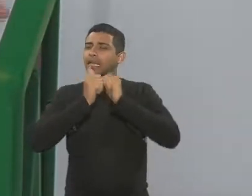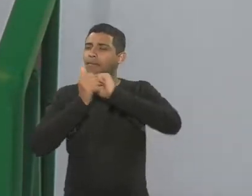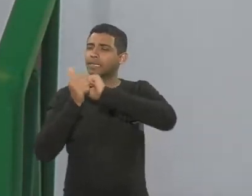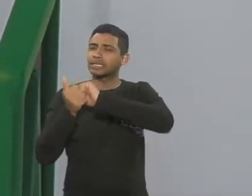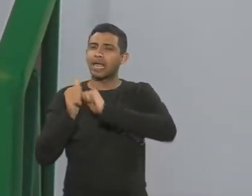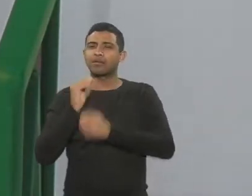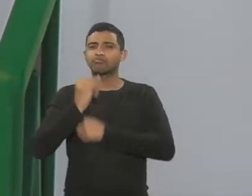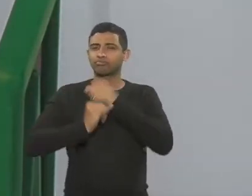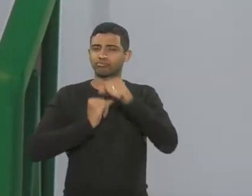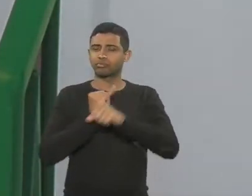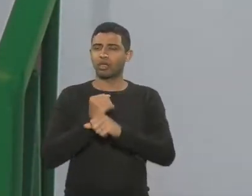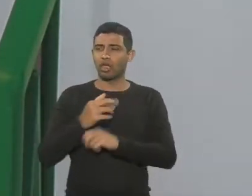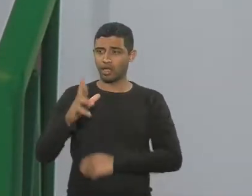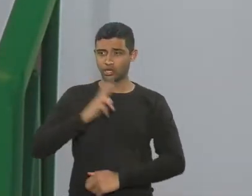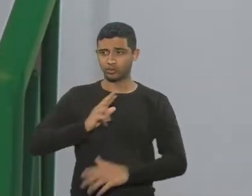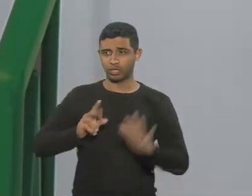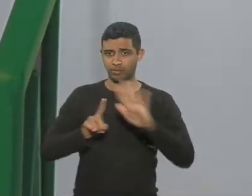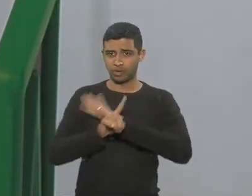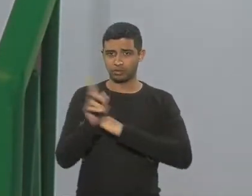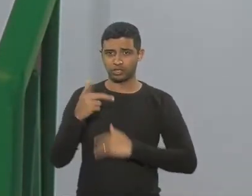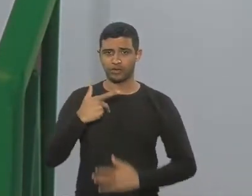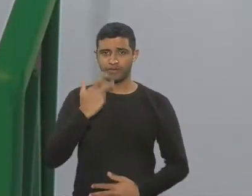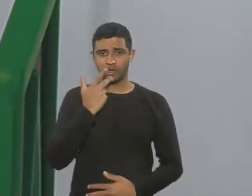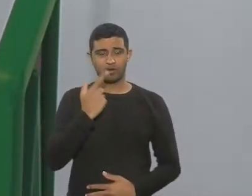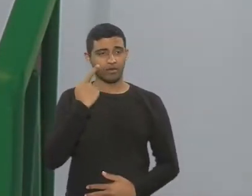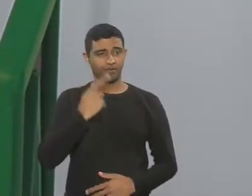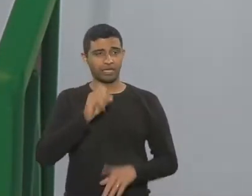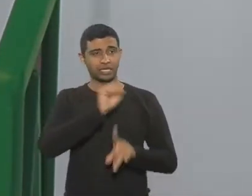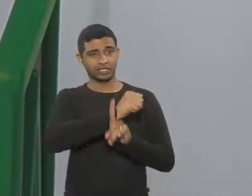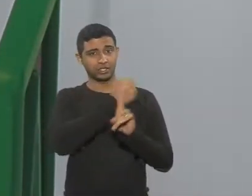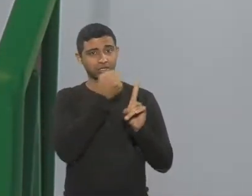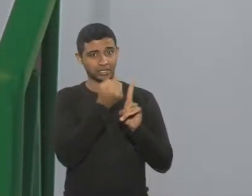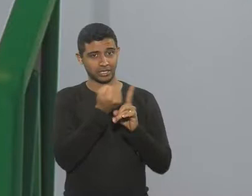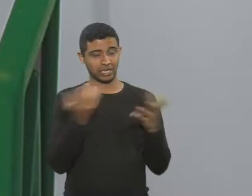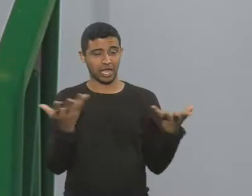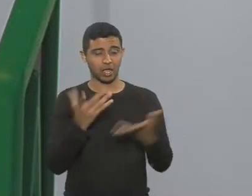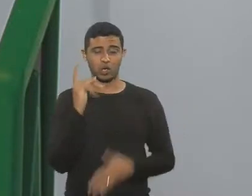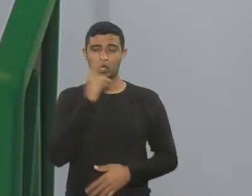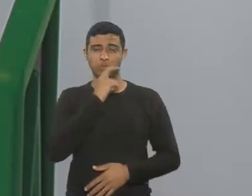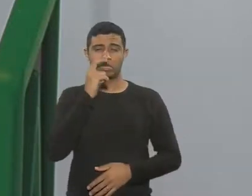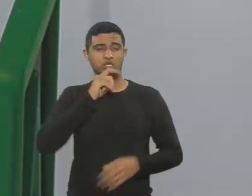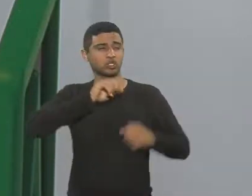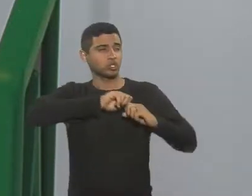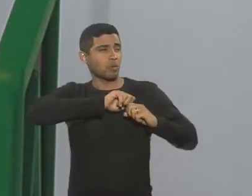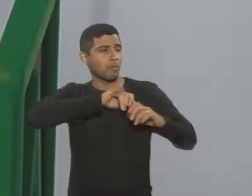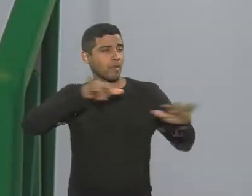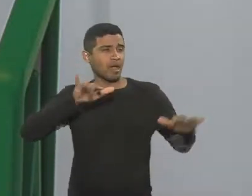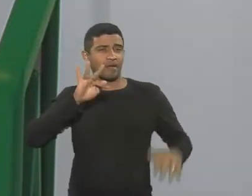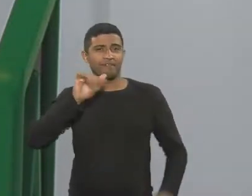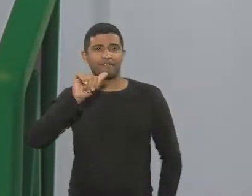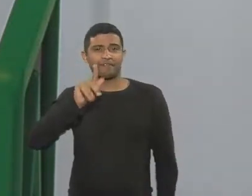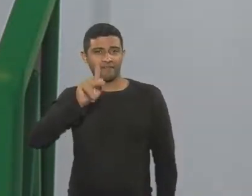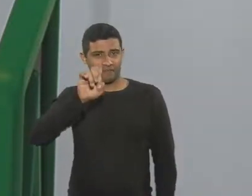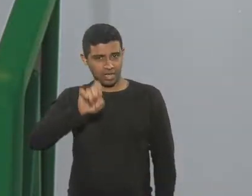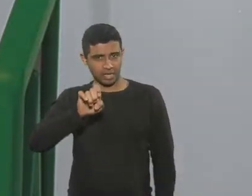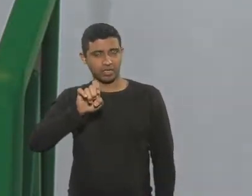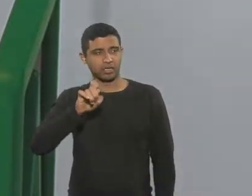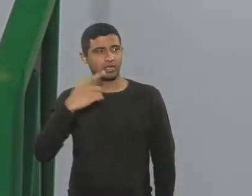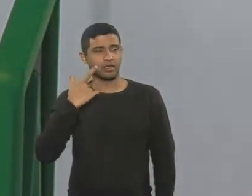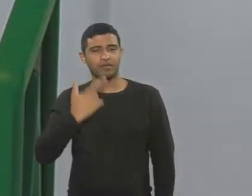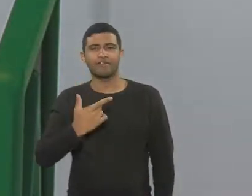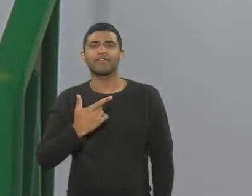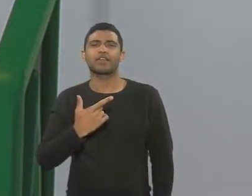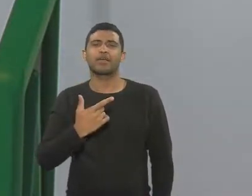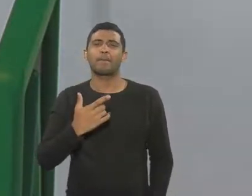aí, respondendo um pouco a pergunta que você trouxe, uma sociedade em que a fake news prospera, em que a fake news ela tem tanto, é